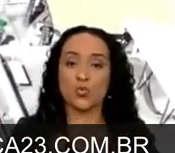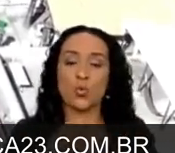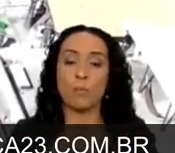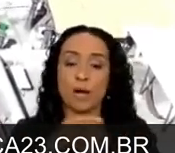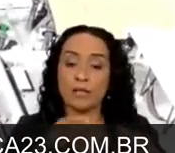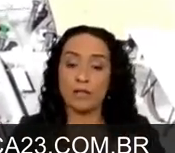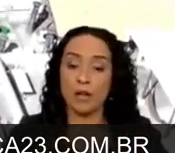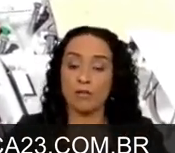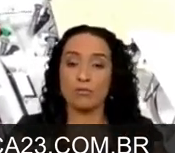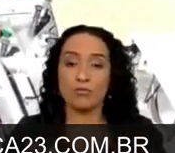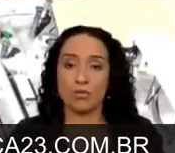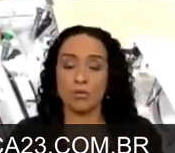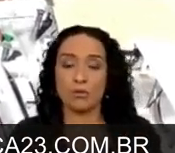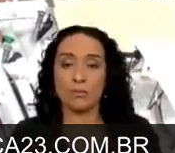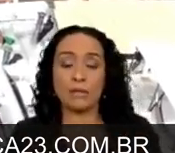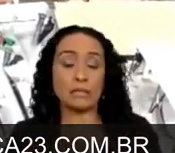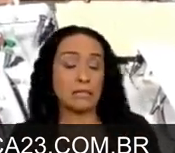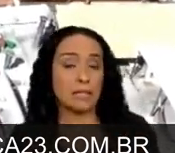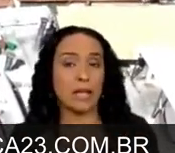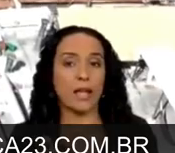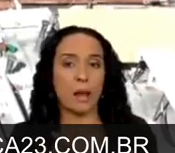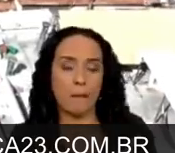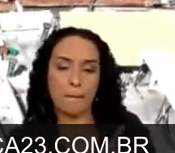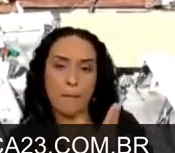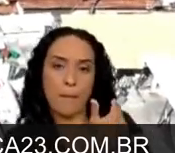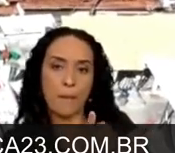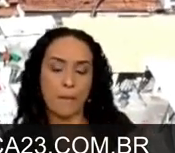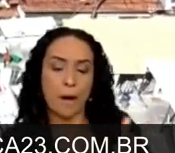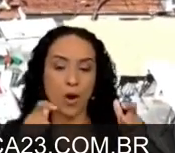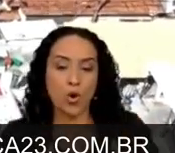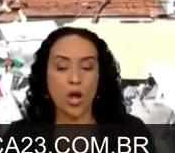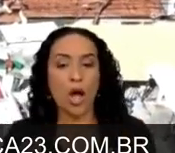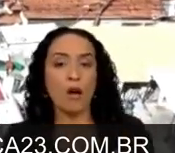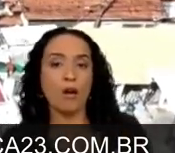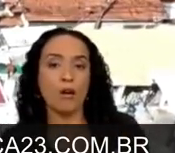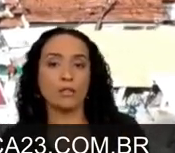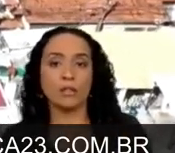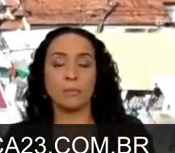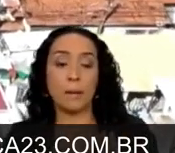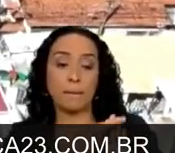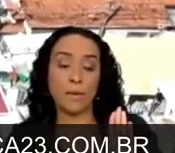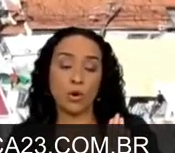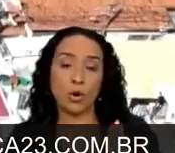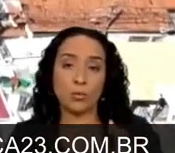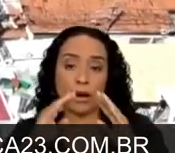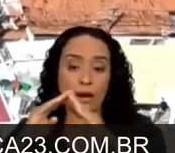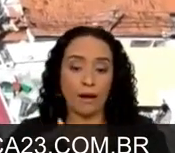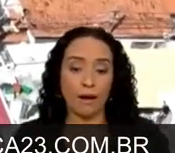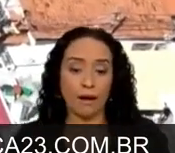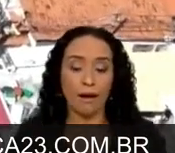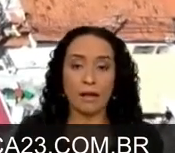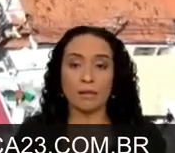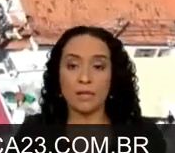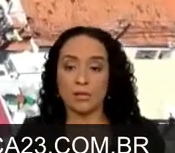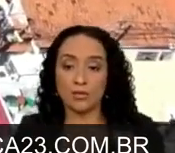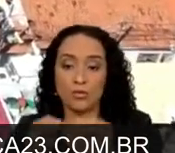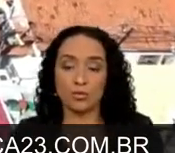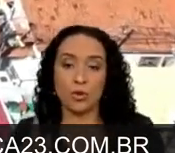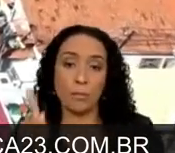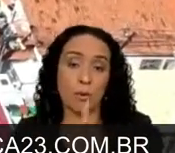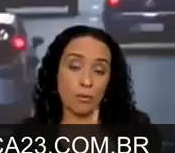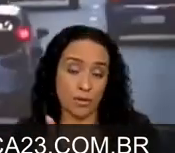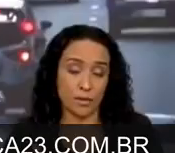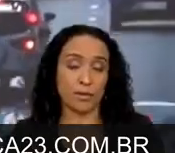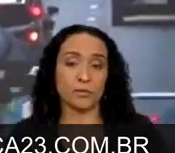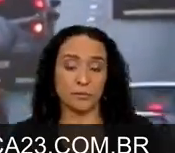de solo, ou se existem mapas das áreas vulneráveis e um programa habitacional para realocação da